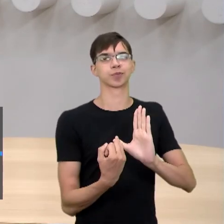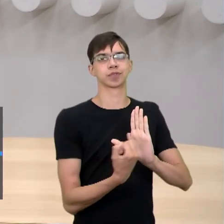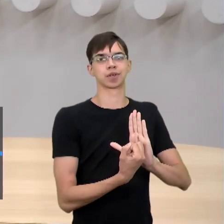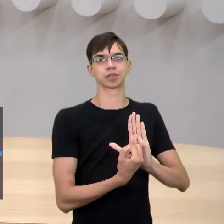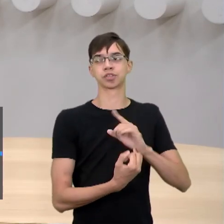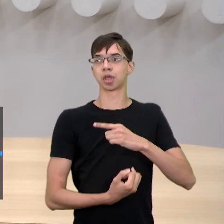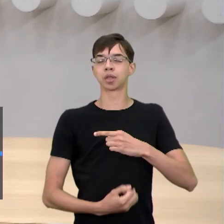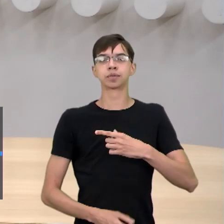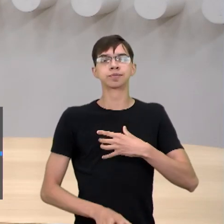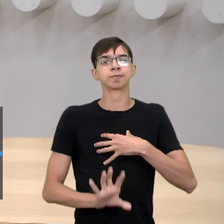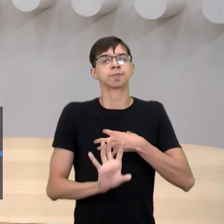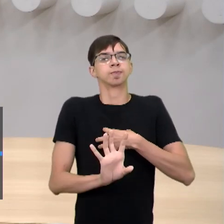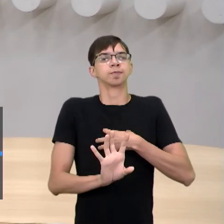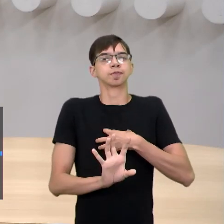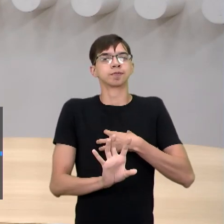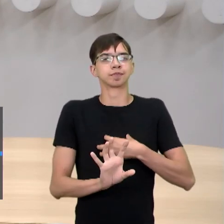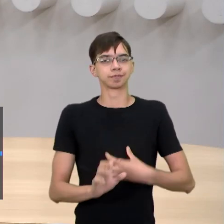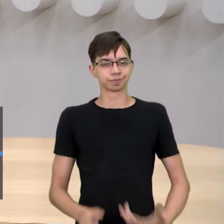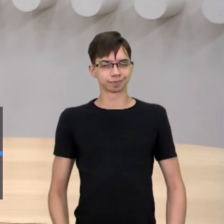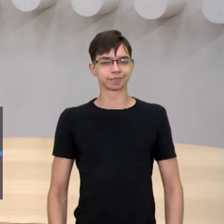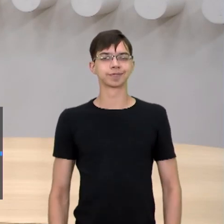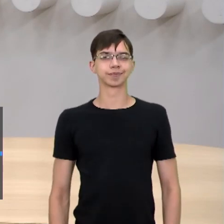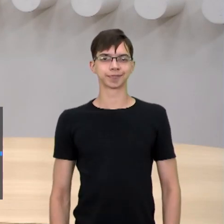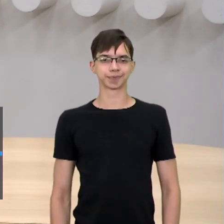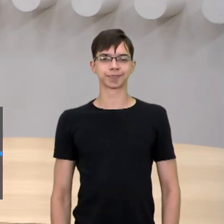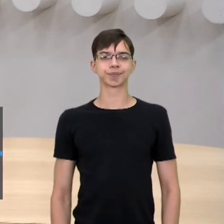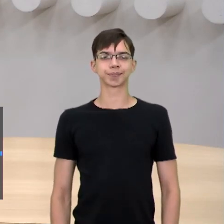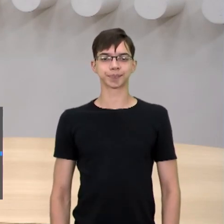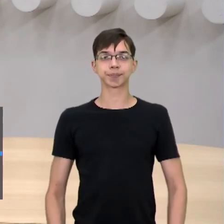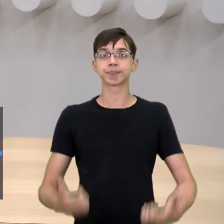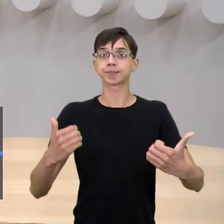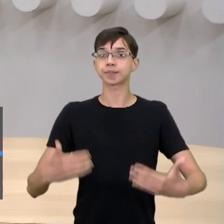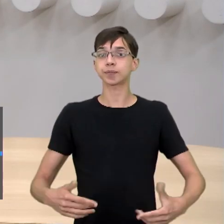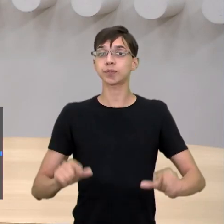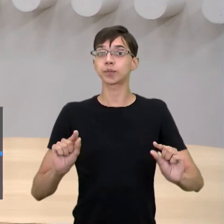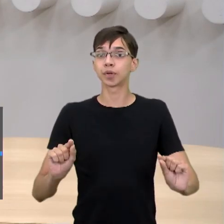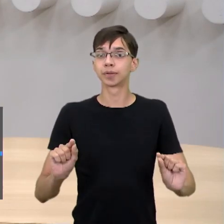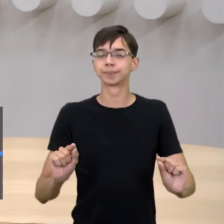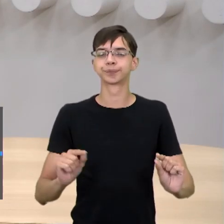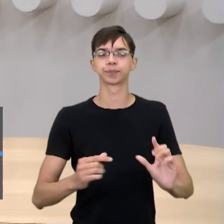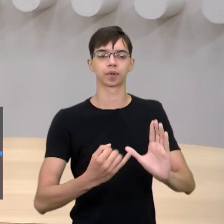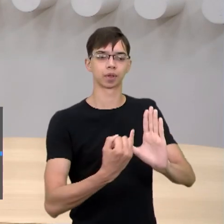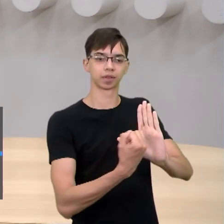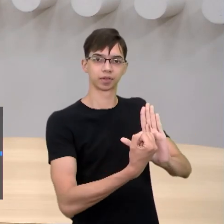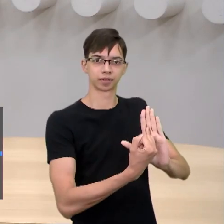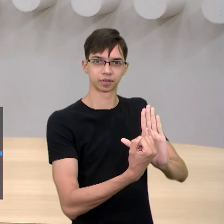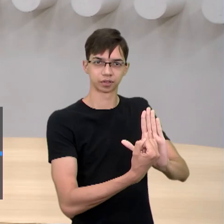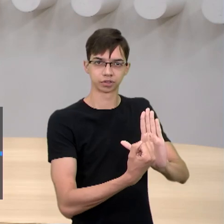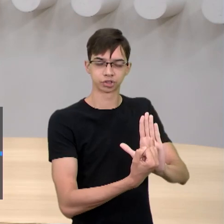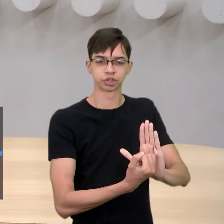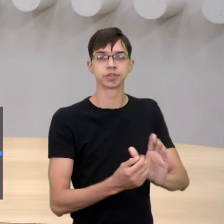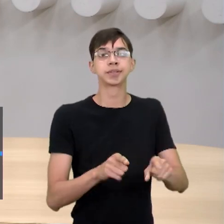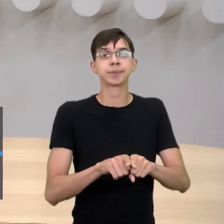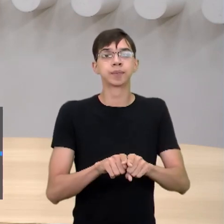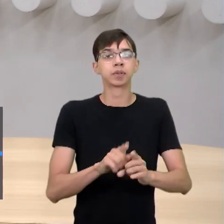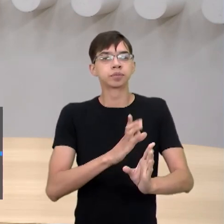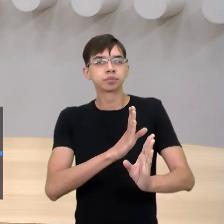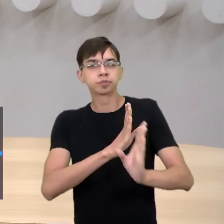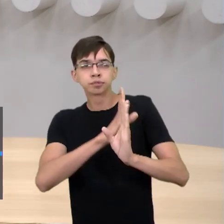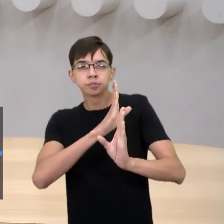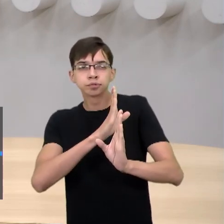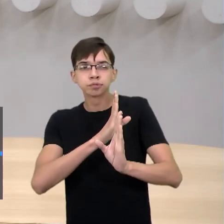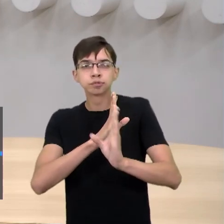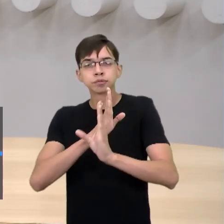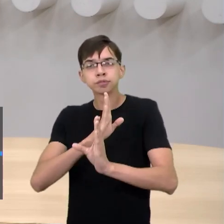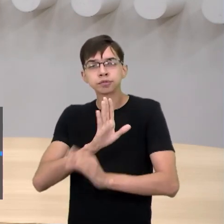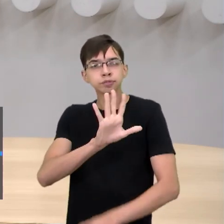identifico. A gente, normalmente, no senso comum, a gente atrela essa ideia de identidade e identificação com